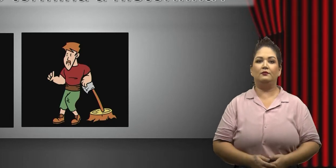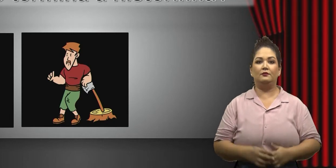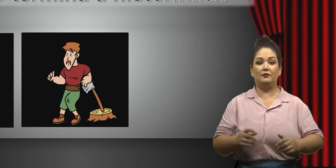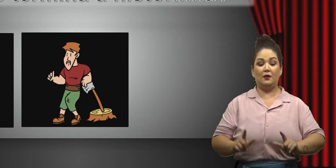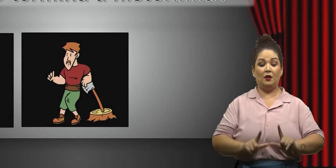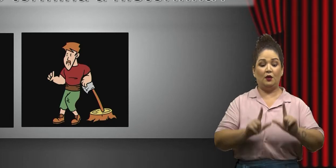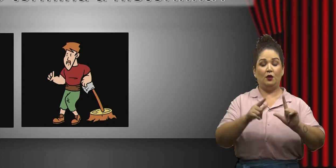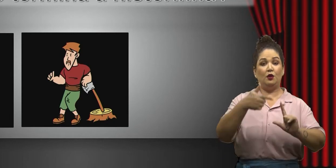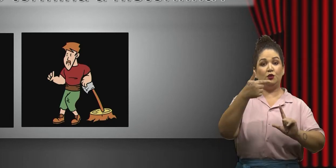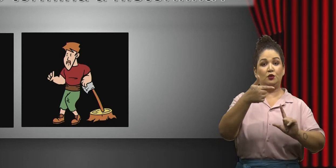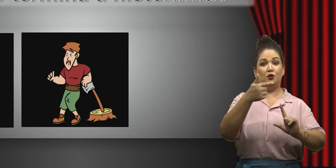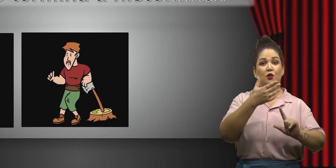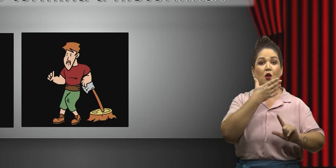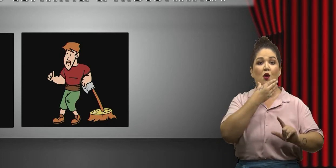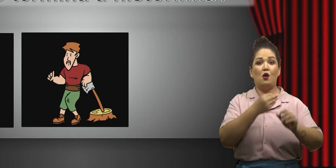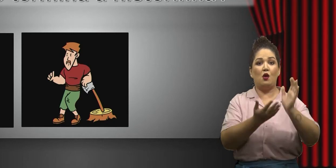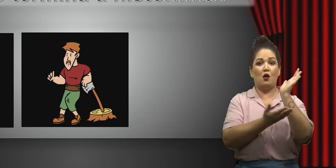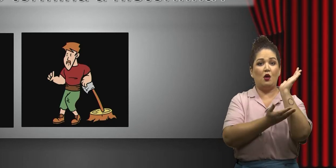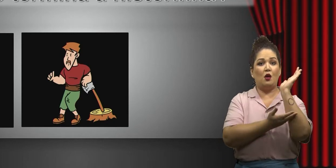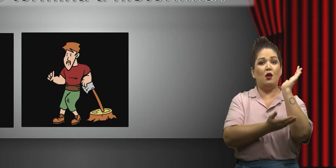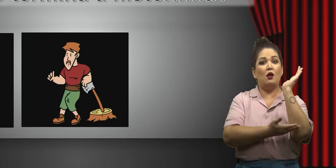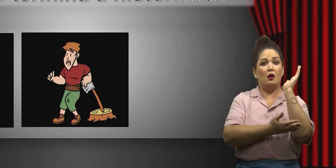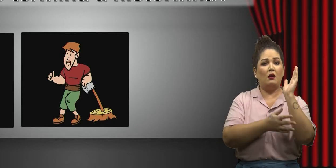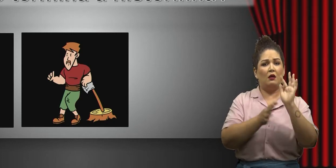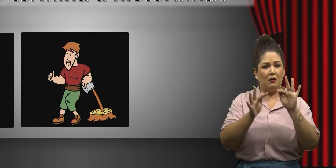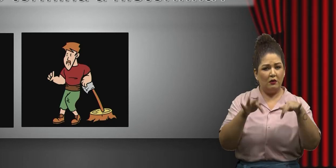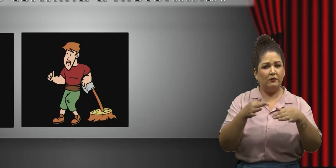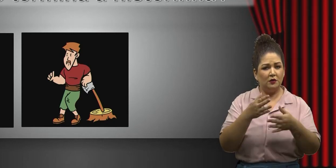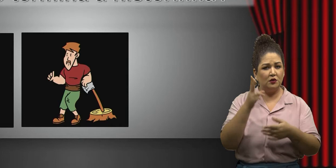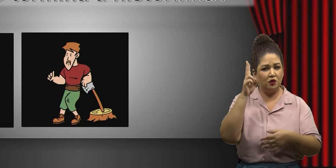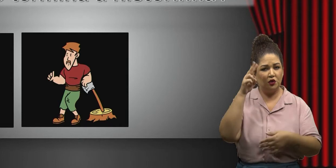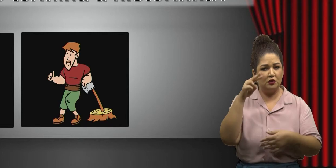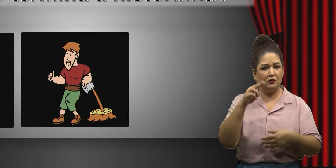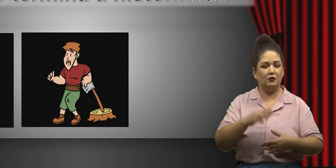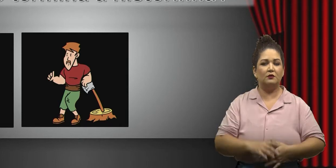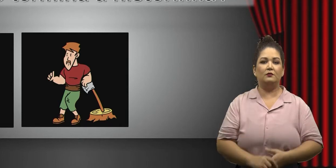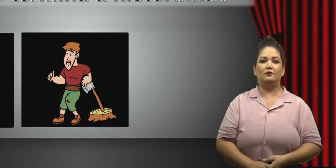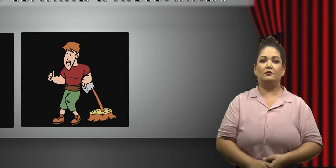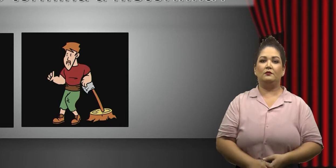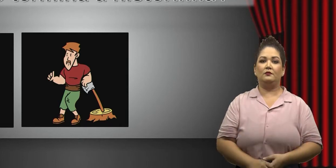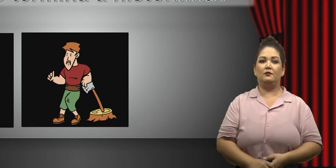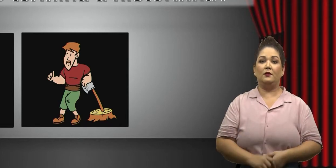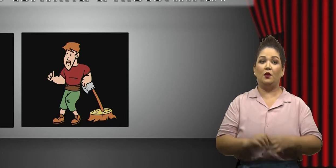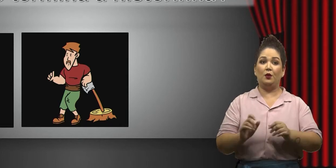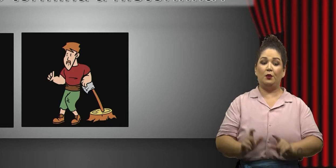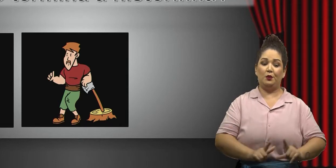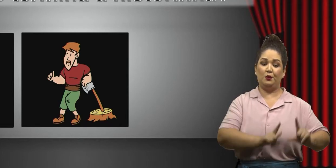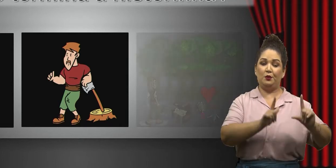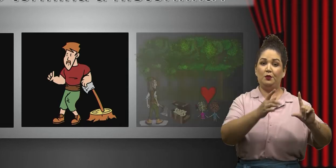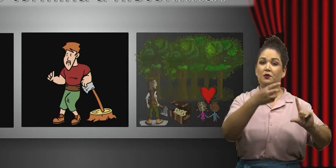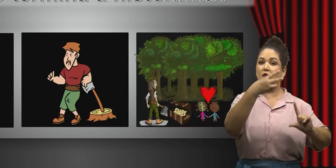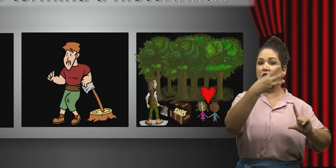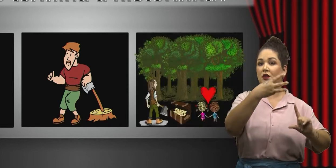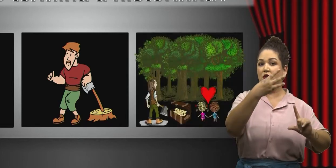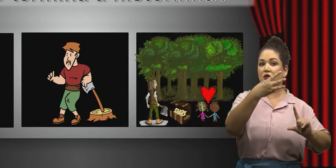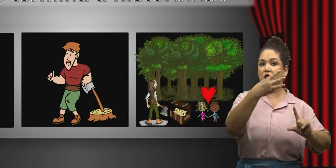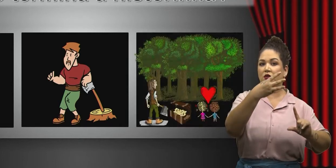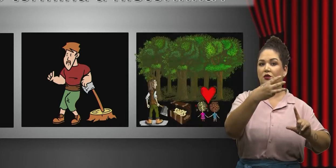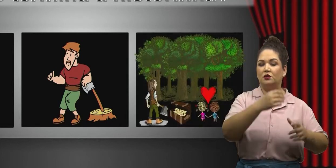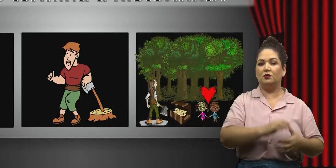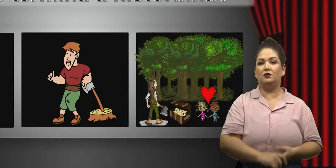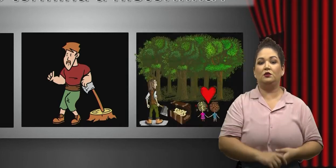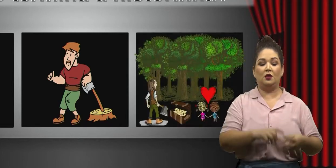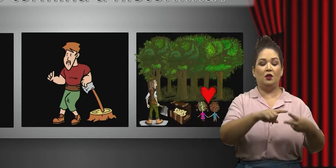Ou será que era o lenhador que terminou a história? Ou será que era a opção